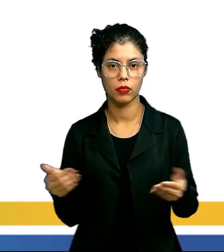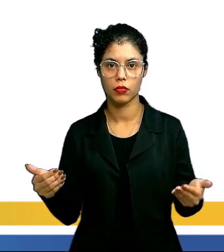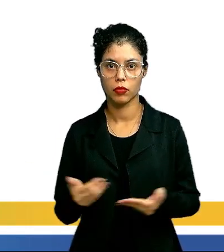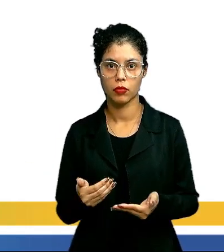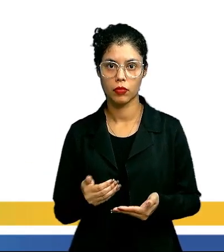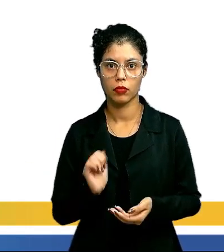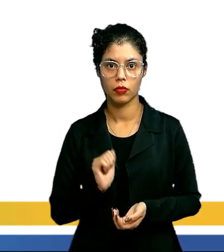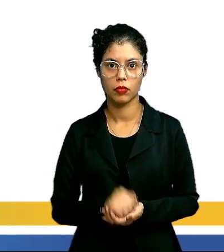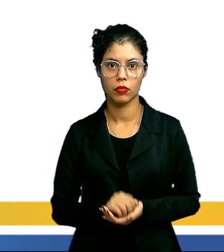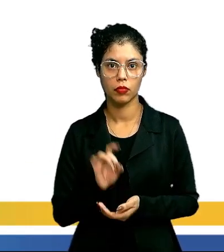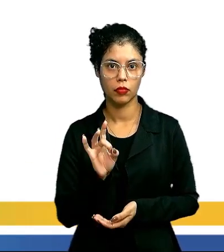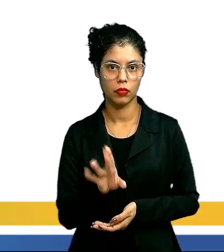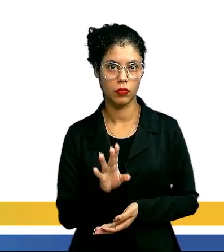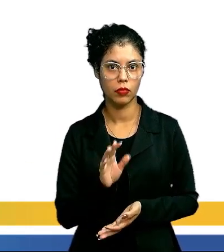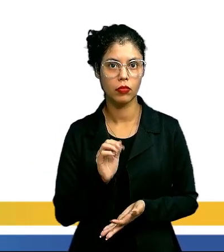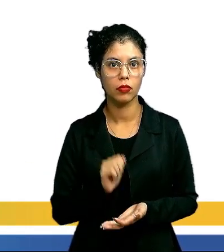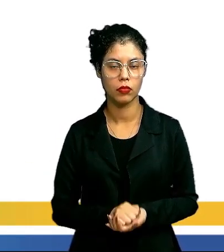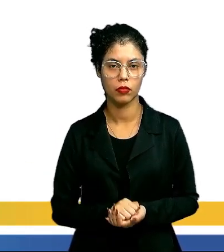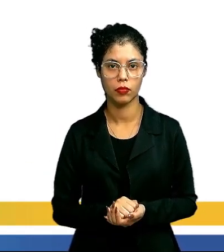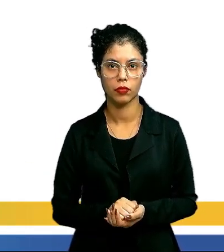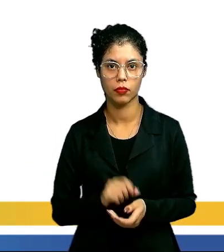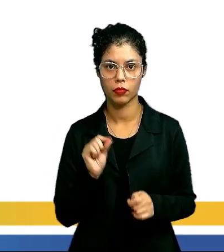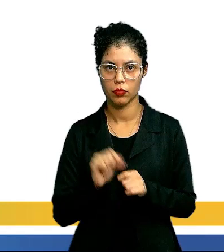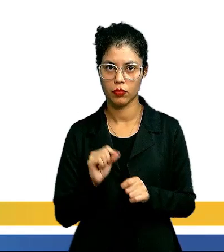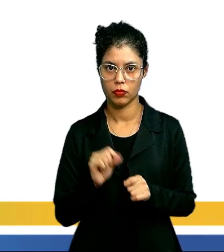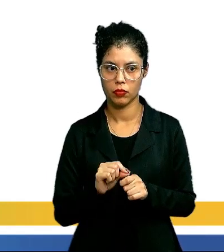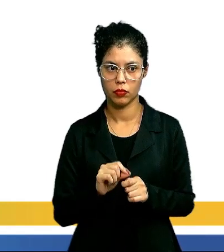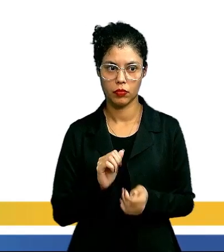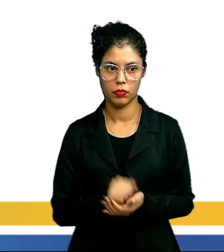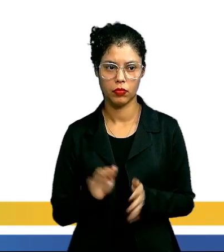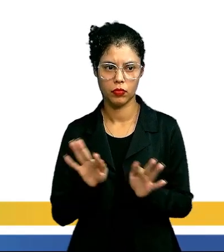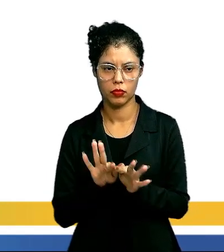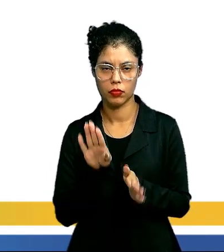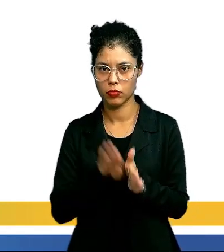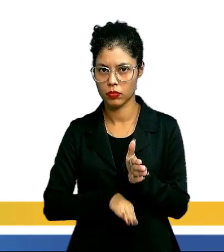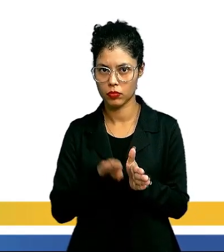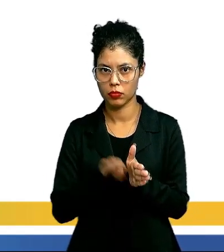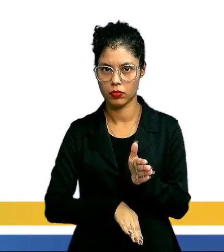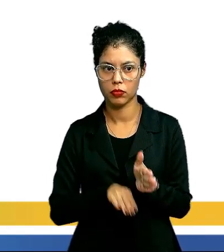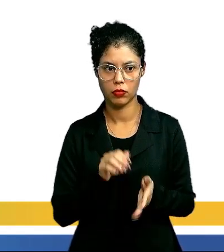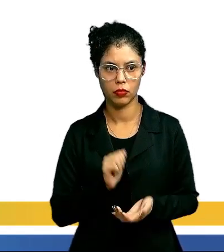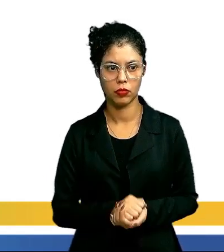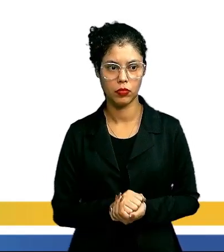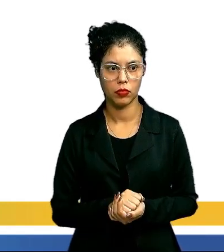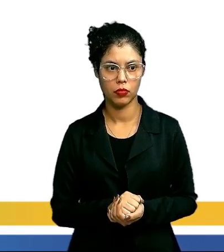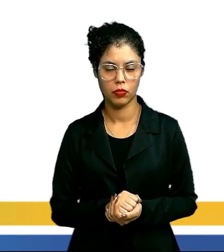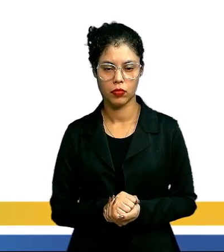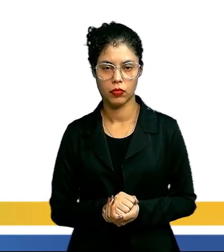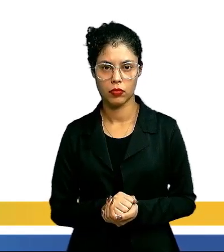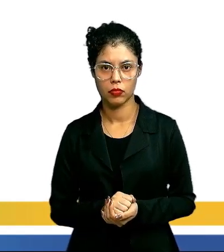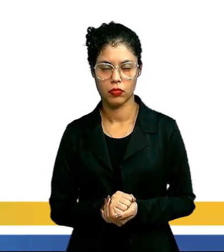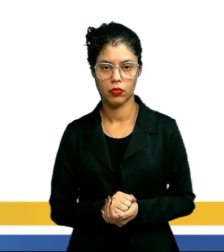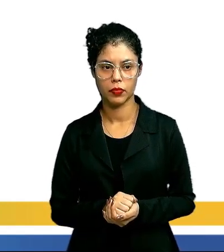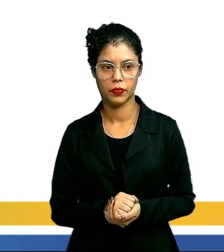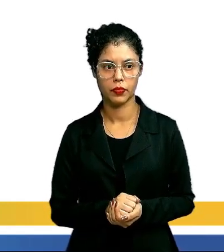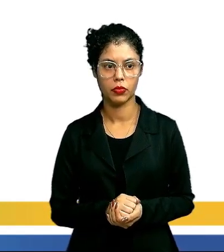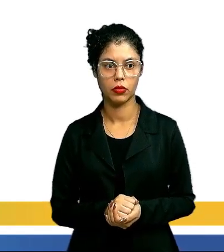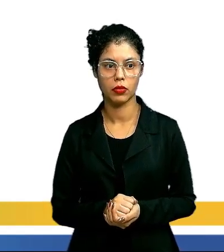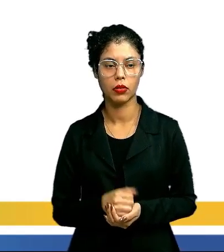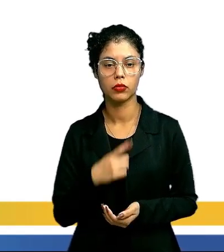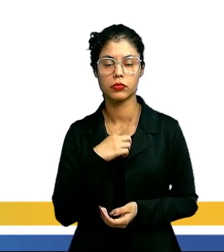é somente nós fazermos a simplificação Ok então vai ficar da seguinte